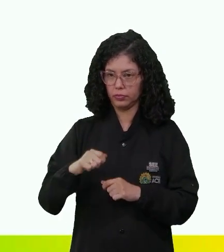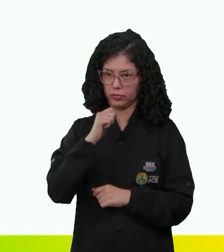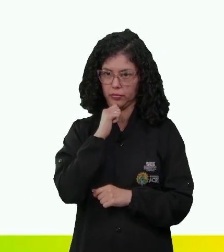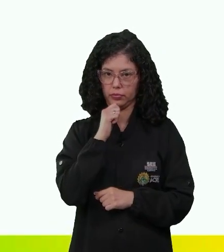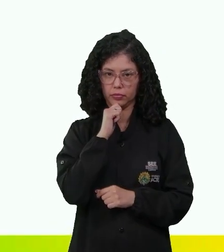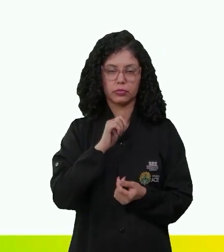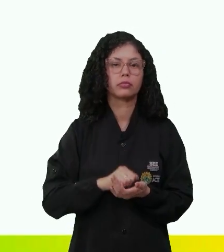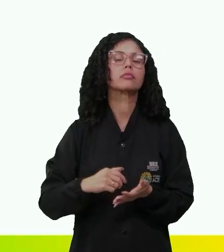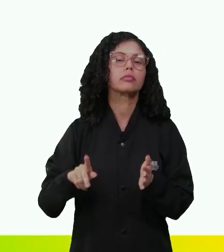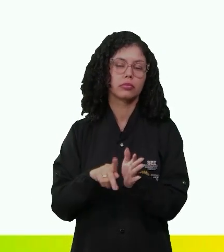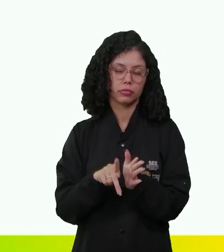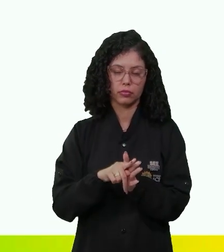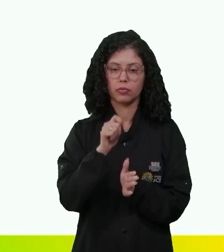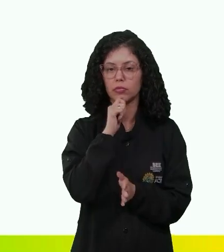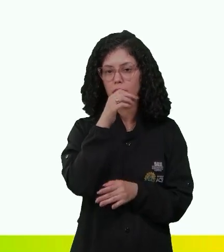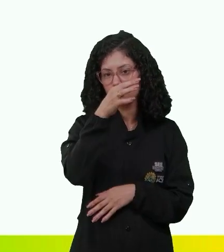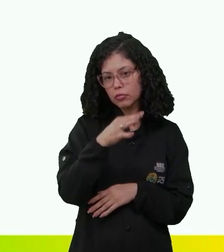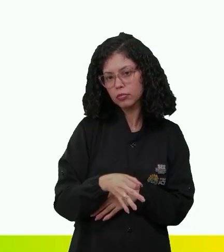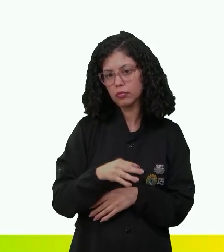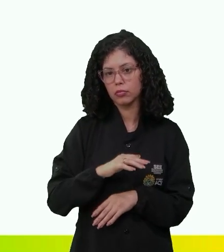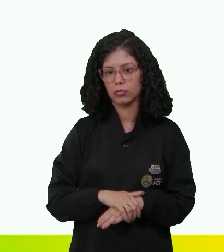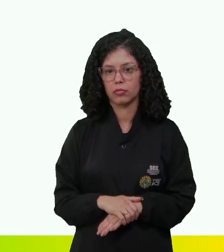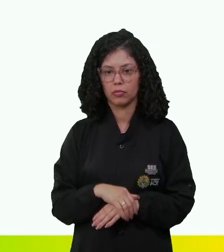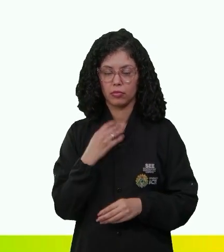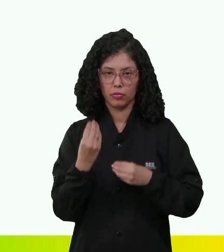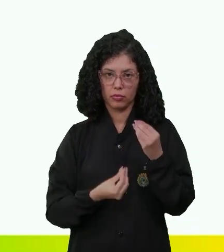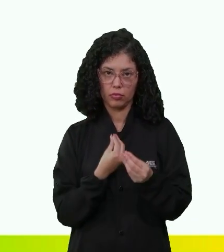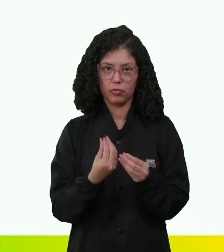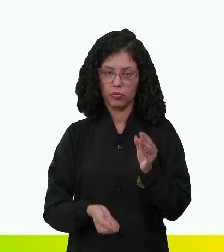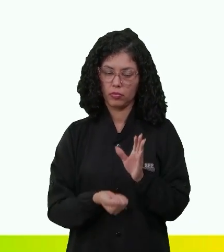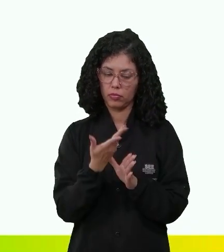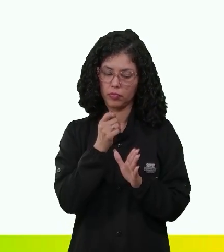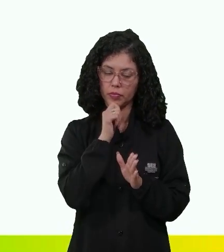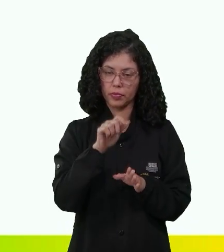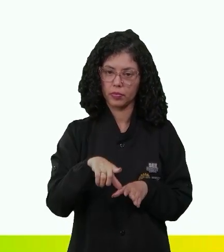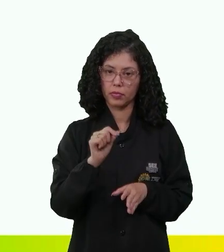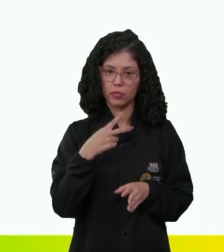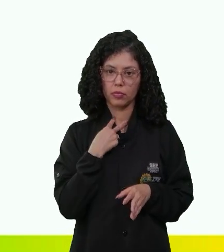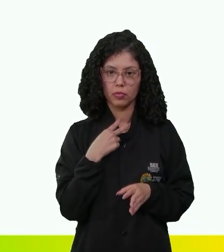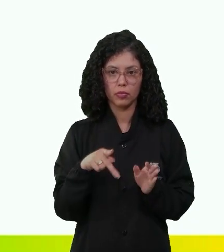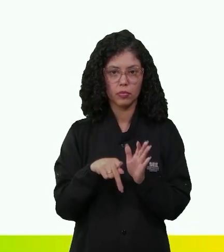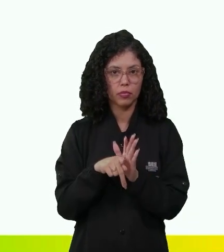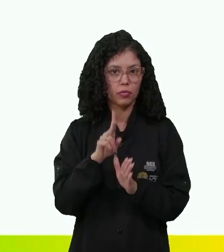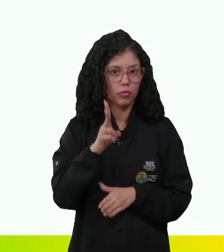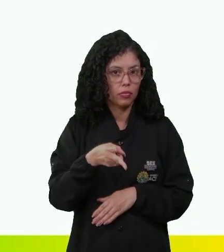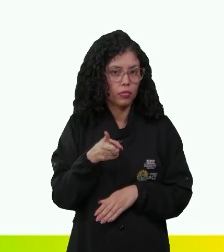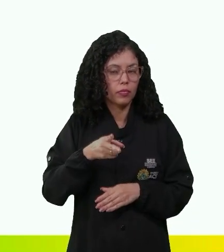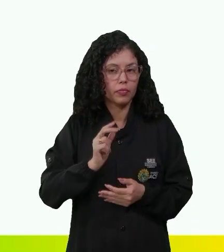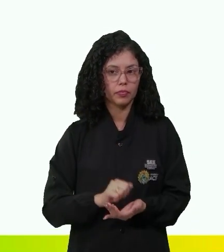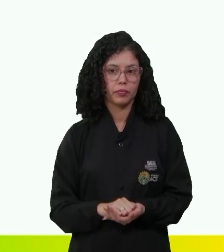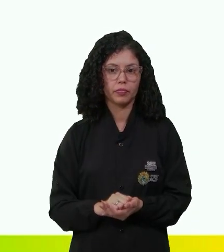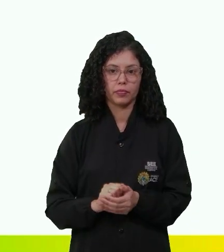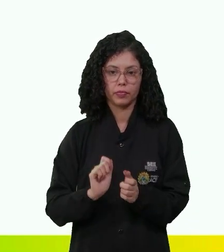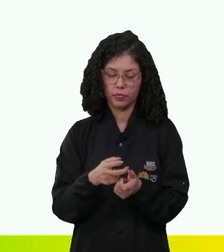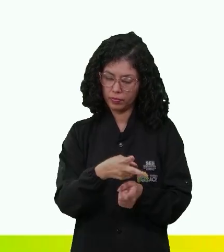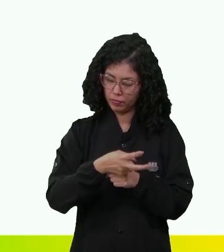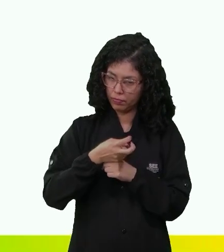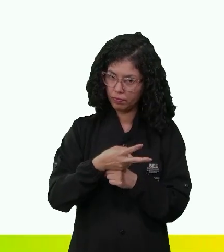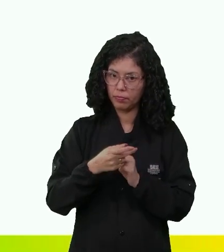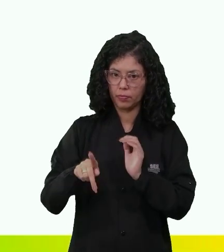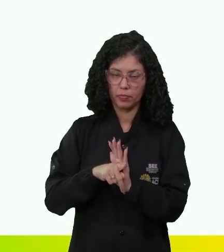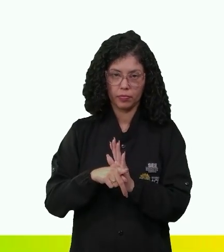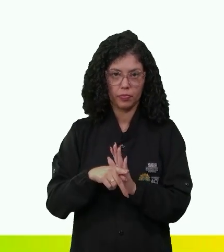ser ocupado de certa forma. E como que se daria essa ocupação e ao mesmo tempo essa